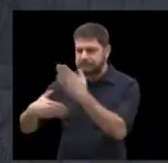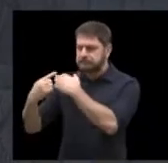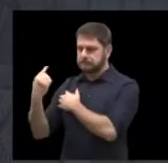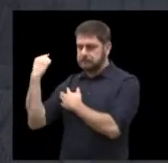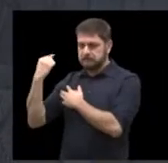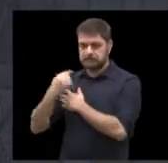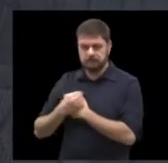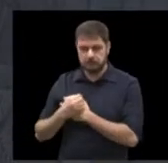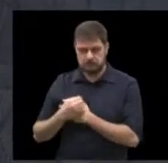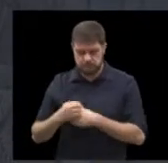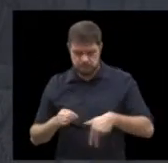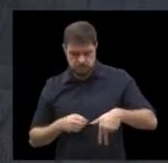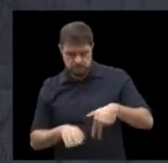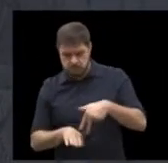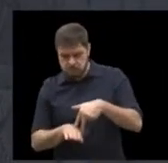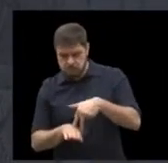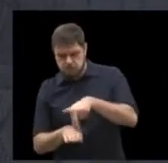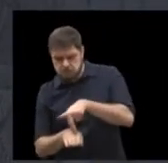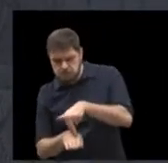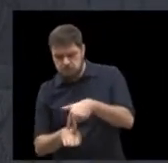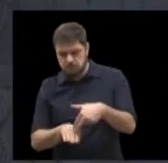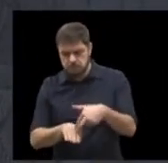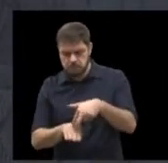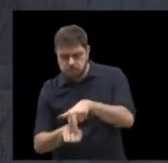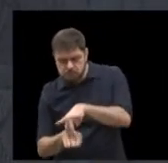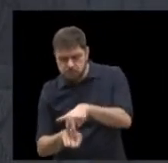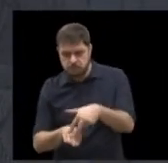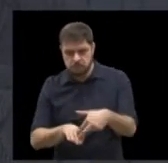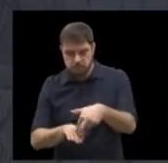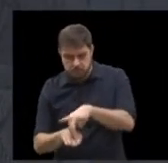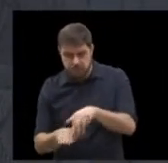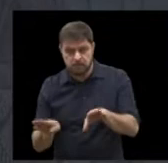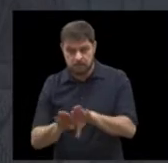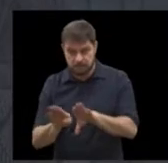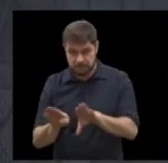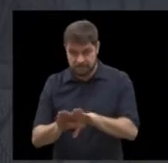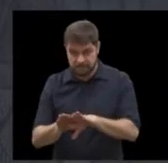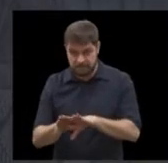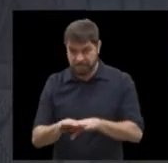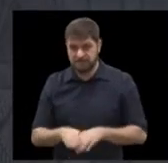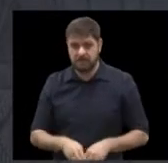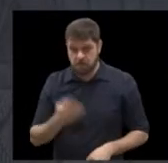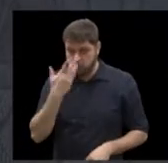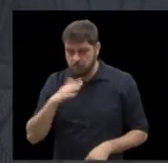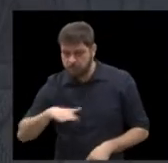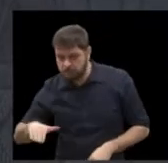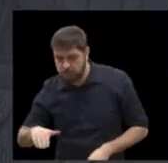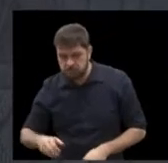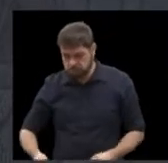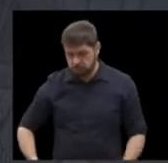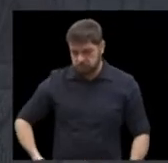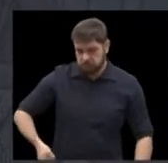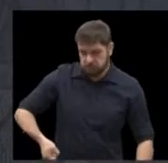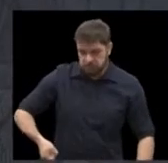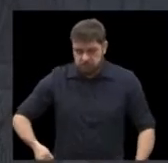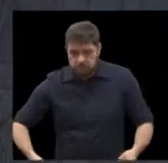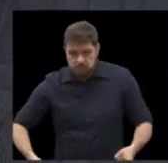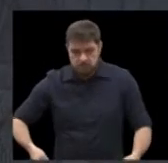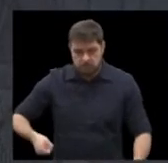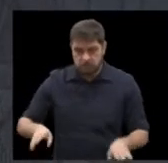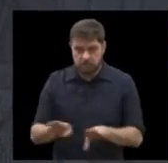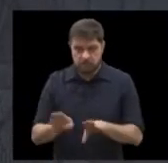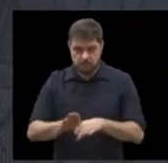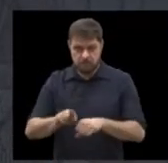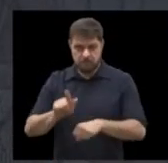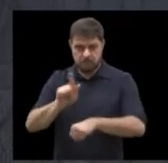infantil, mas que é uma paralisia também, mas a paralisia por Guillain-Barré também pode levar